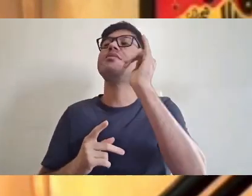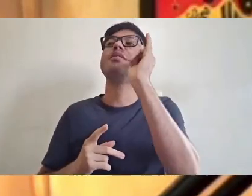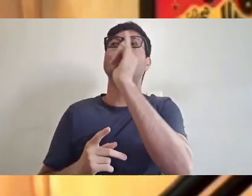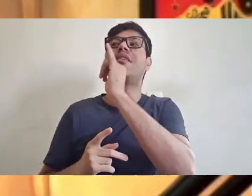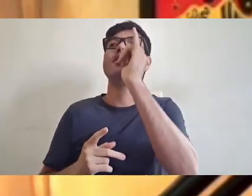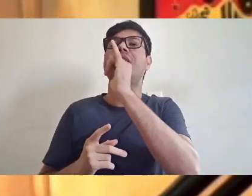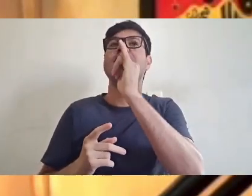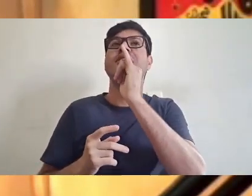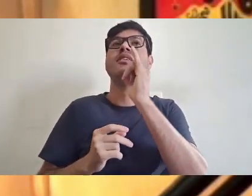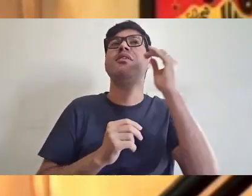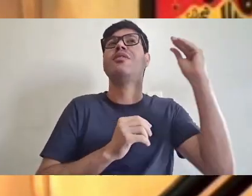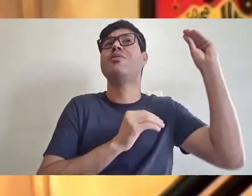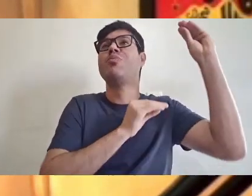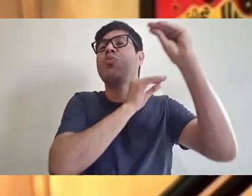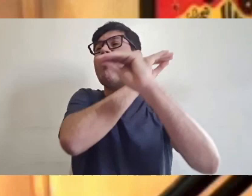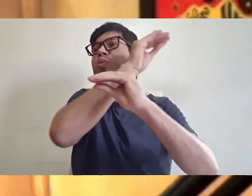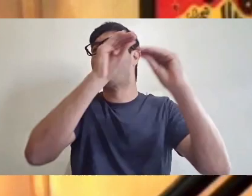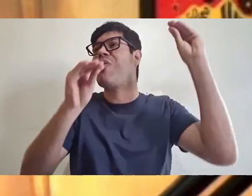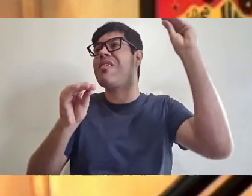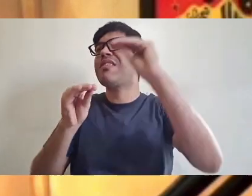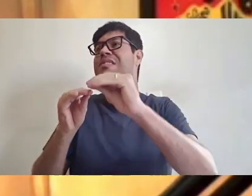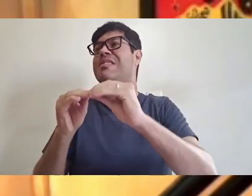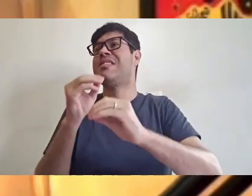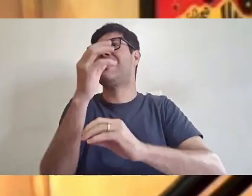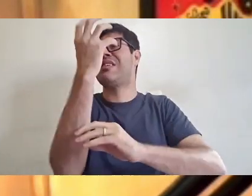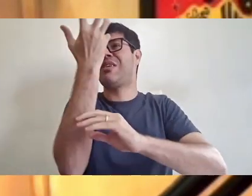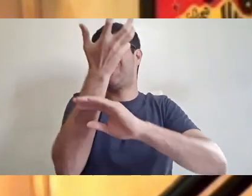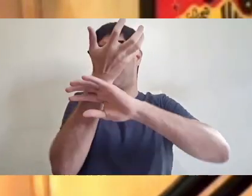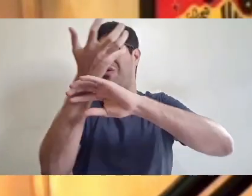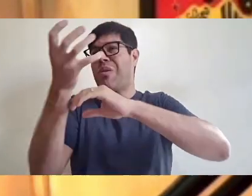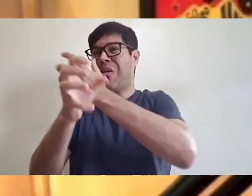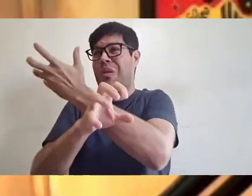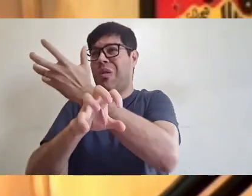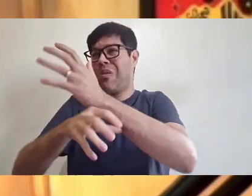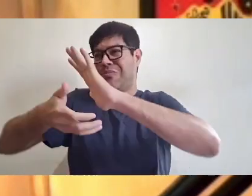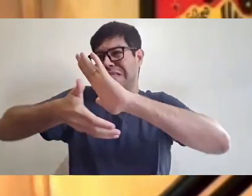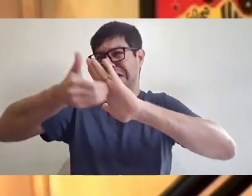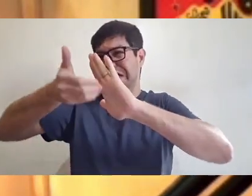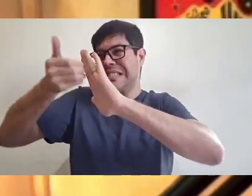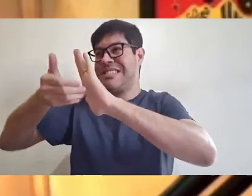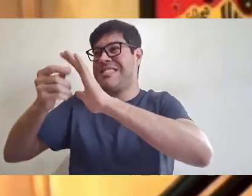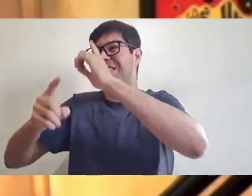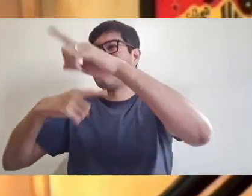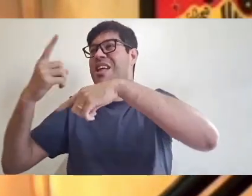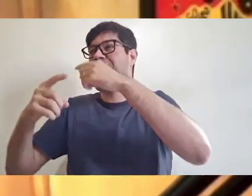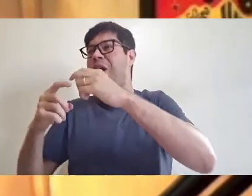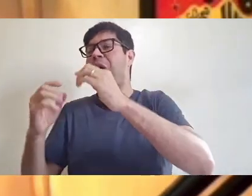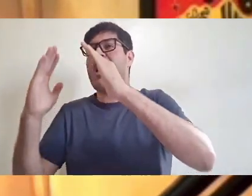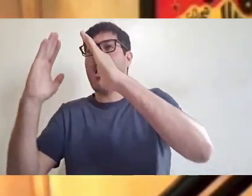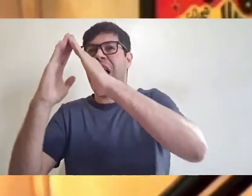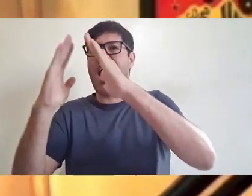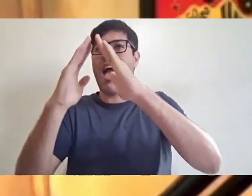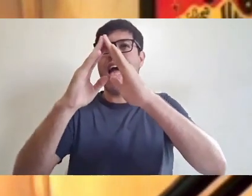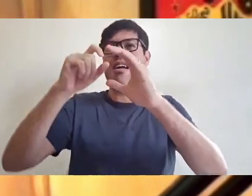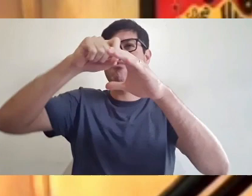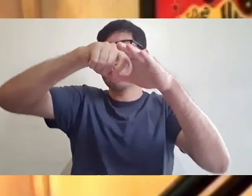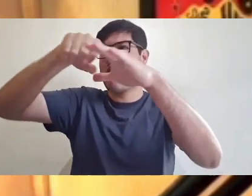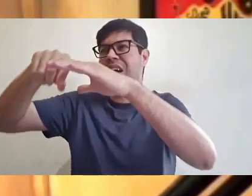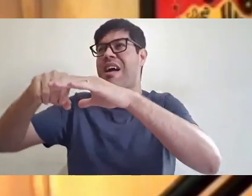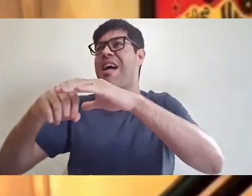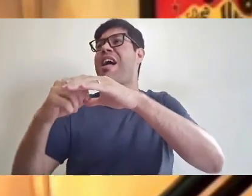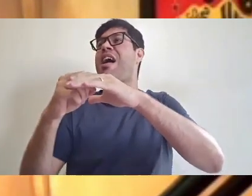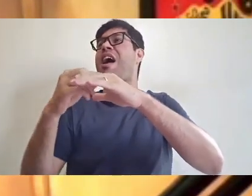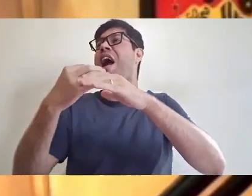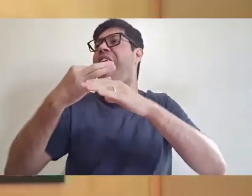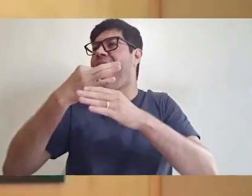derrubavam as matas para fazer casas e tudo mais, né? Exato. E tinha caça à vontade, né, Pedro? Plantar café, né? Café.